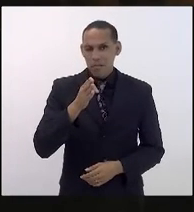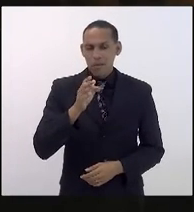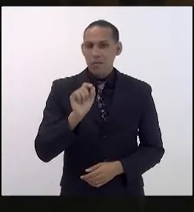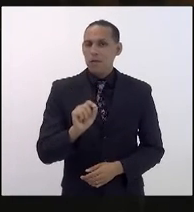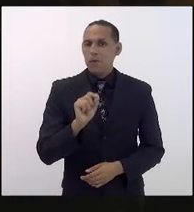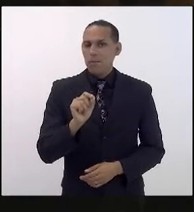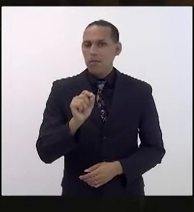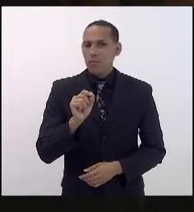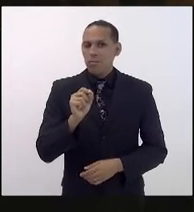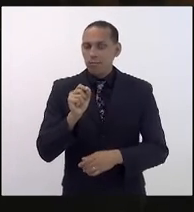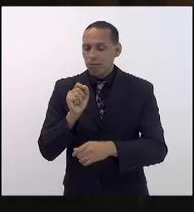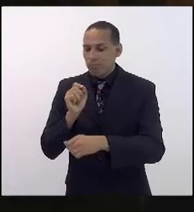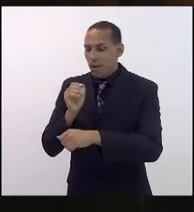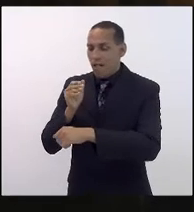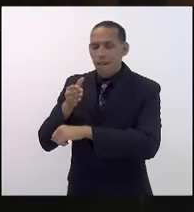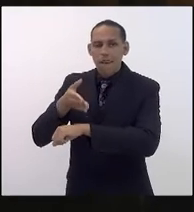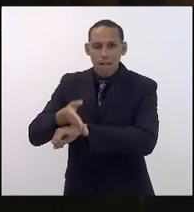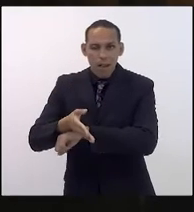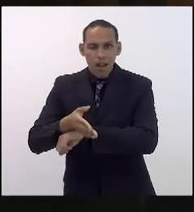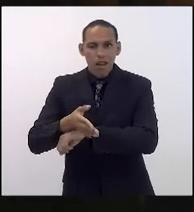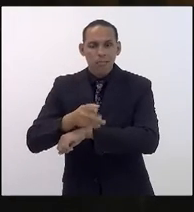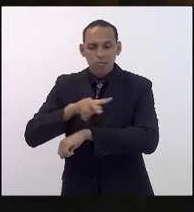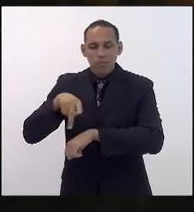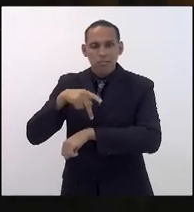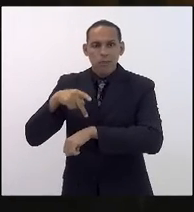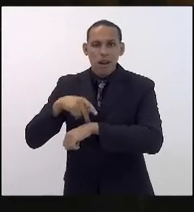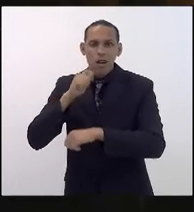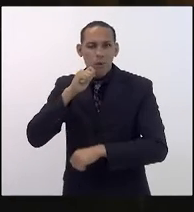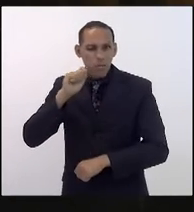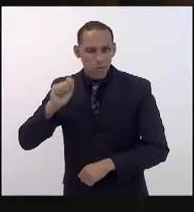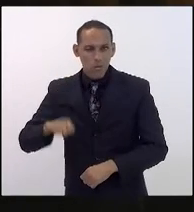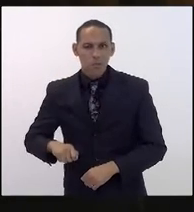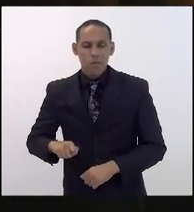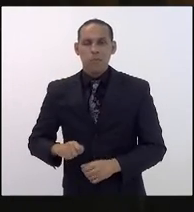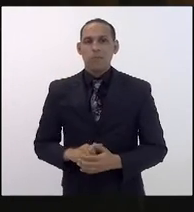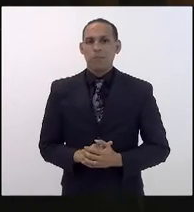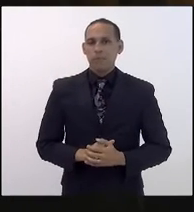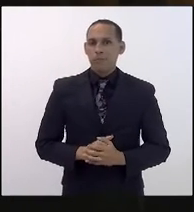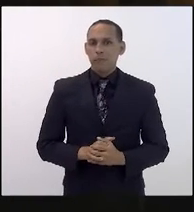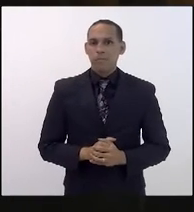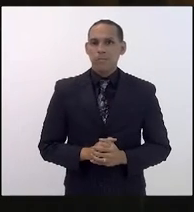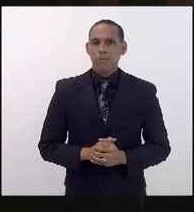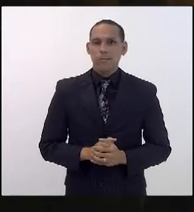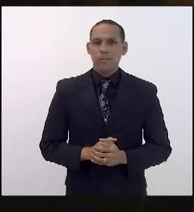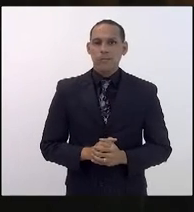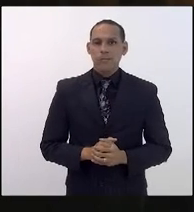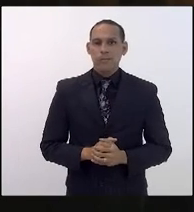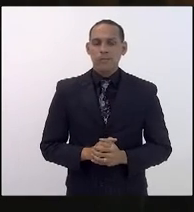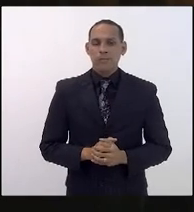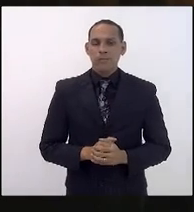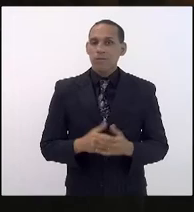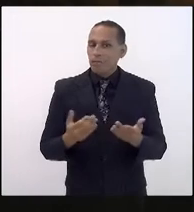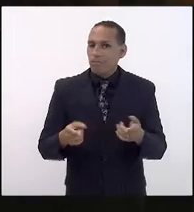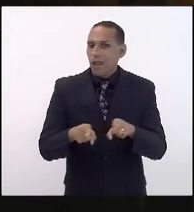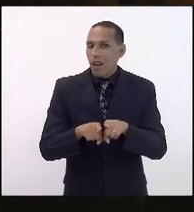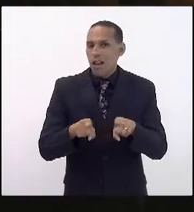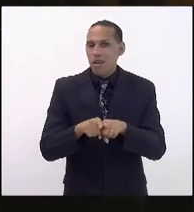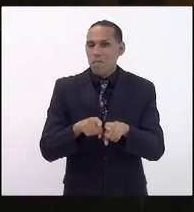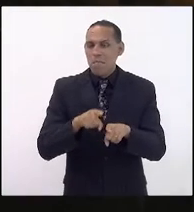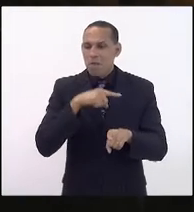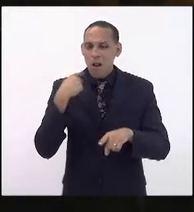falando da invasão da Rússia Ucrânia e aquele conjunto de mortes